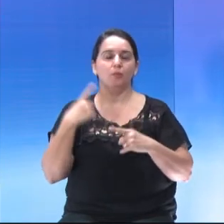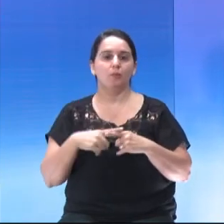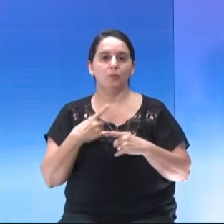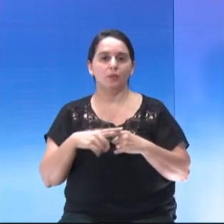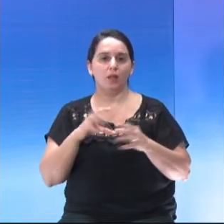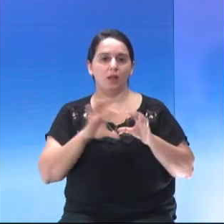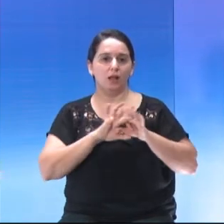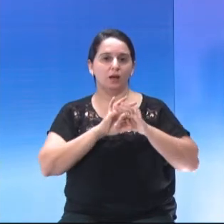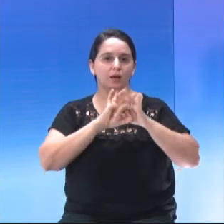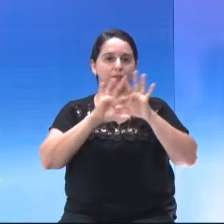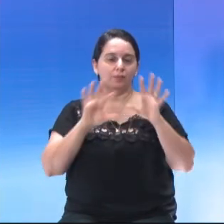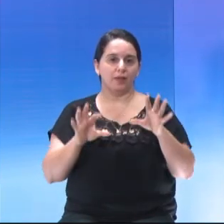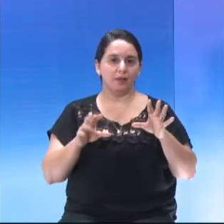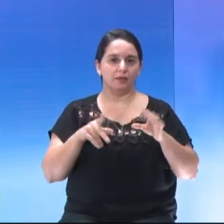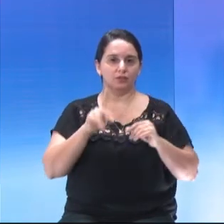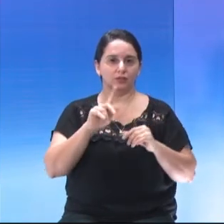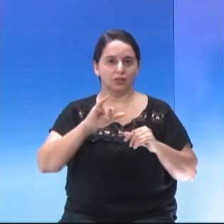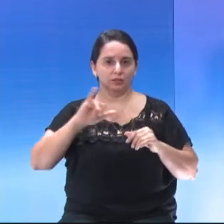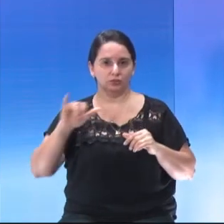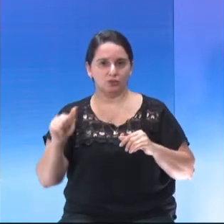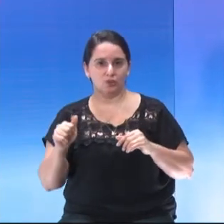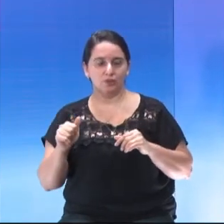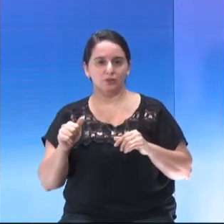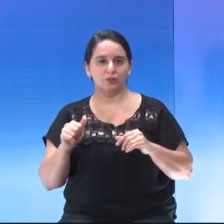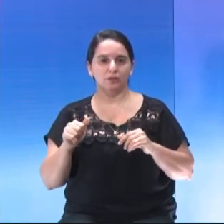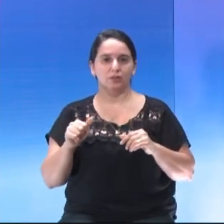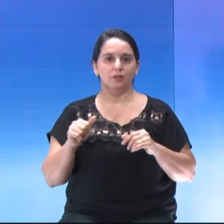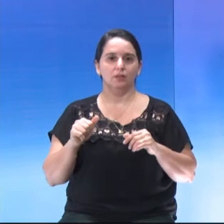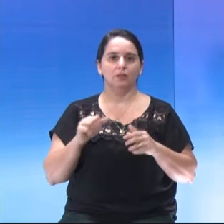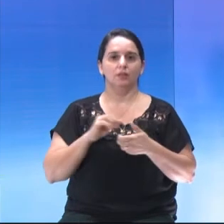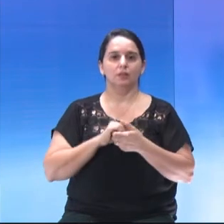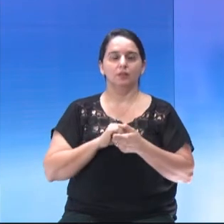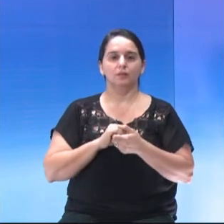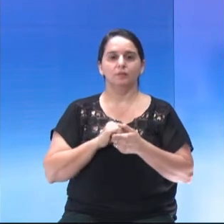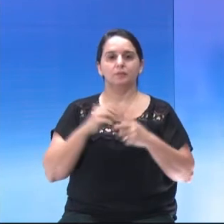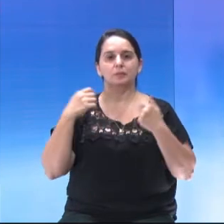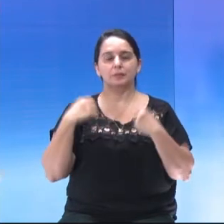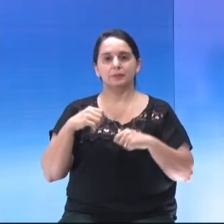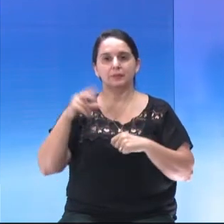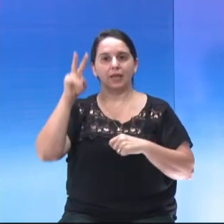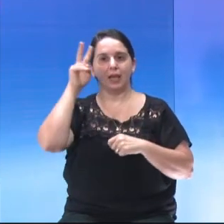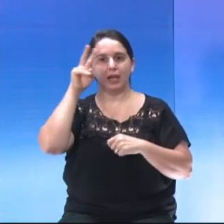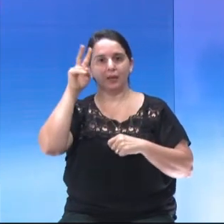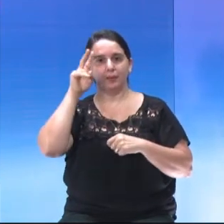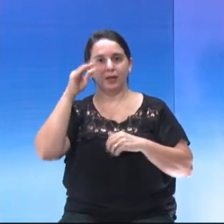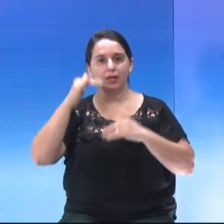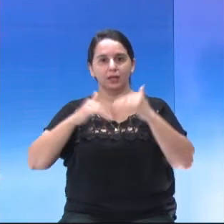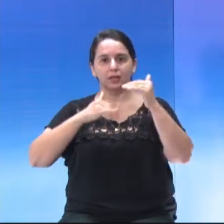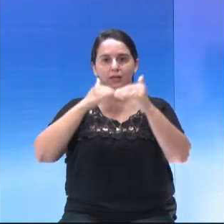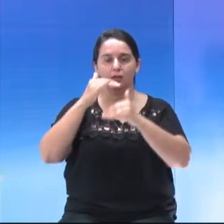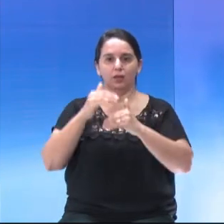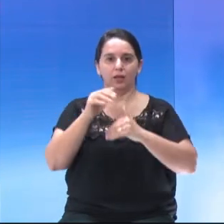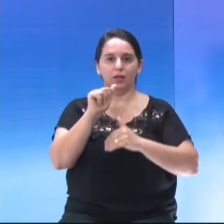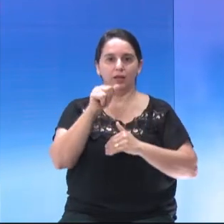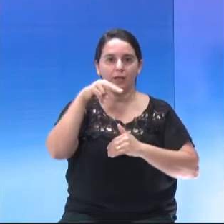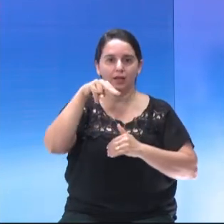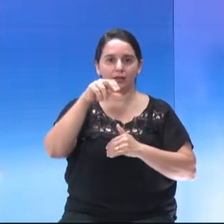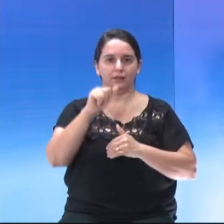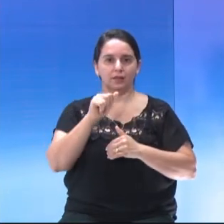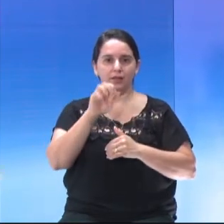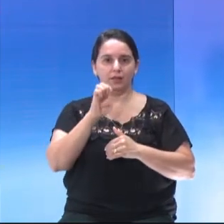opções: libera tanto, absorve tanto de quilojoule. Nós temos que ter em mente que o processo é